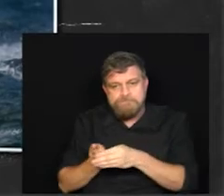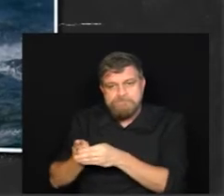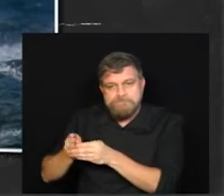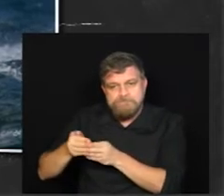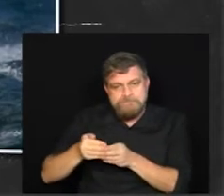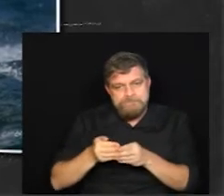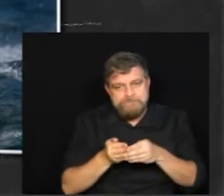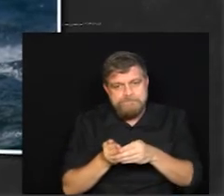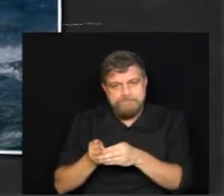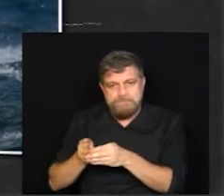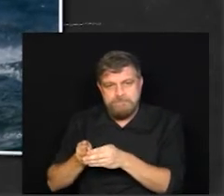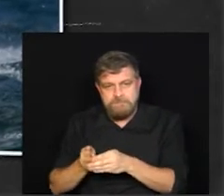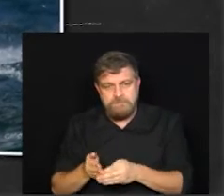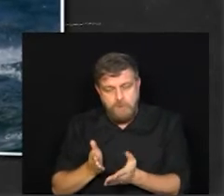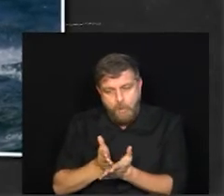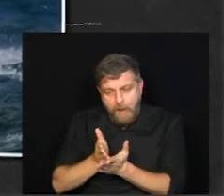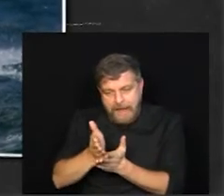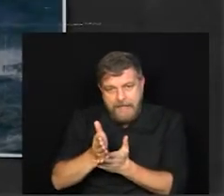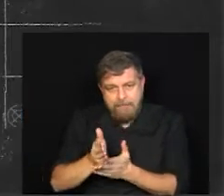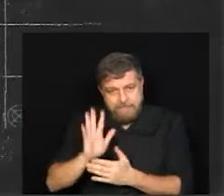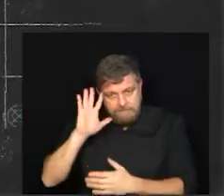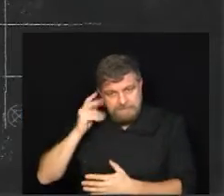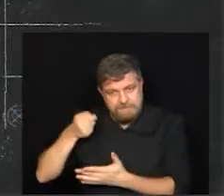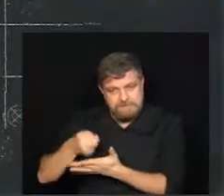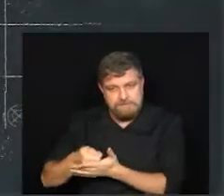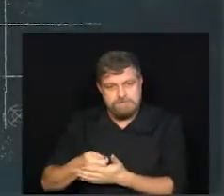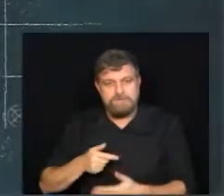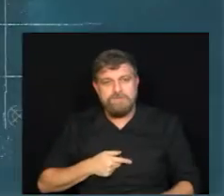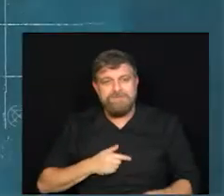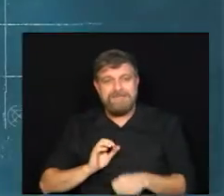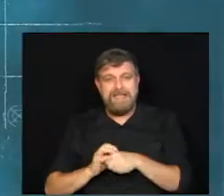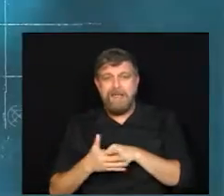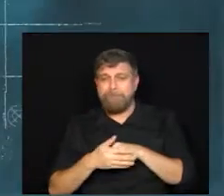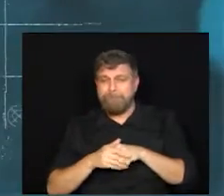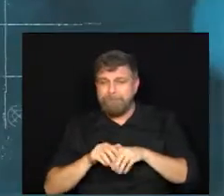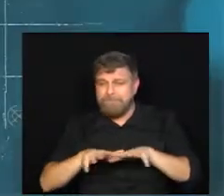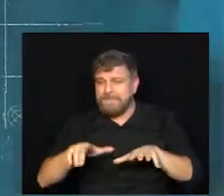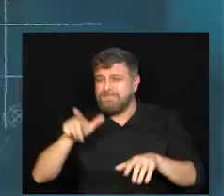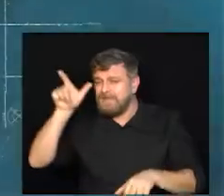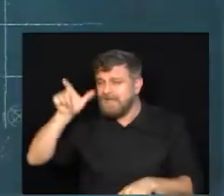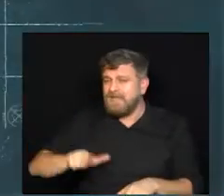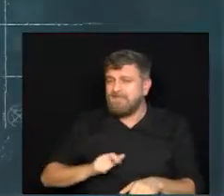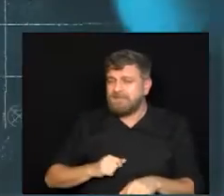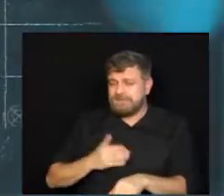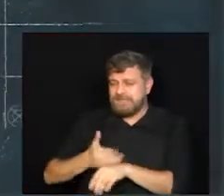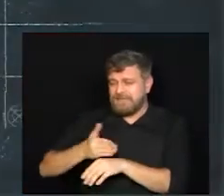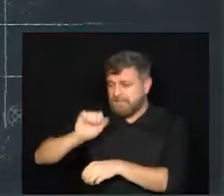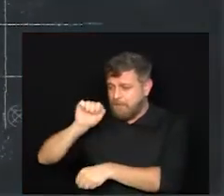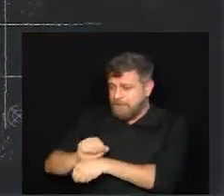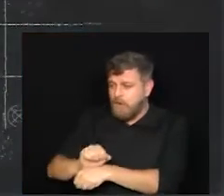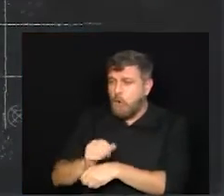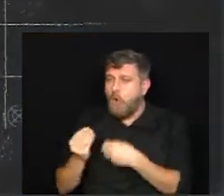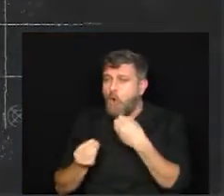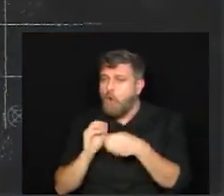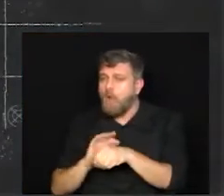você precisou interromper os treinamentos? Como é que você lidou com a doença, com o